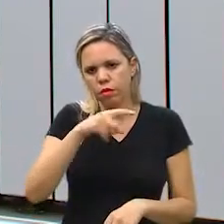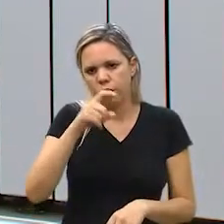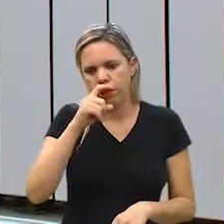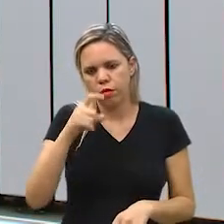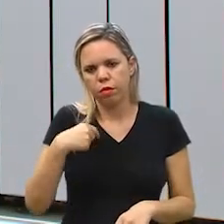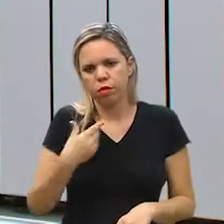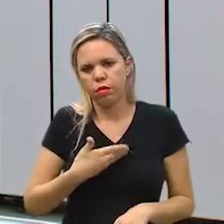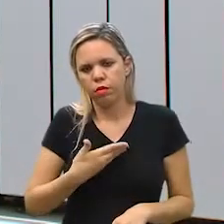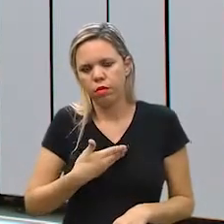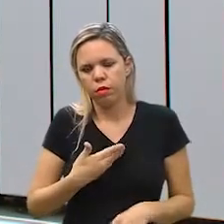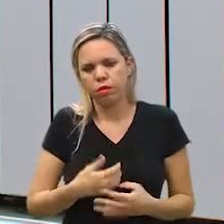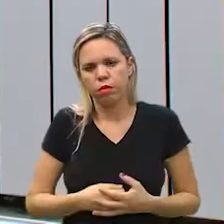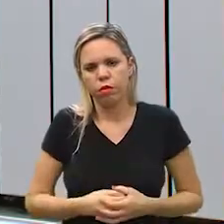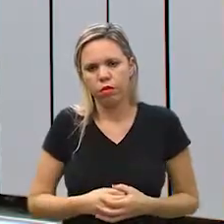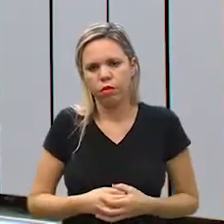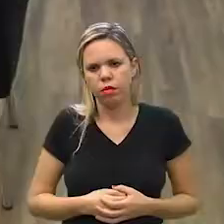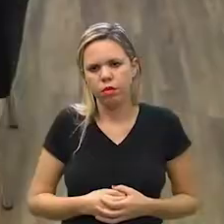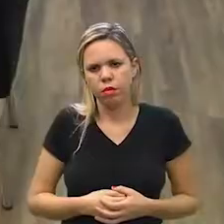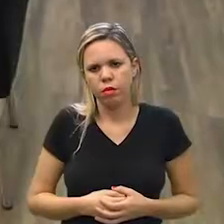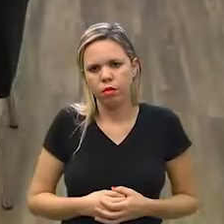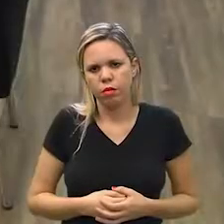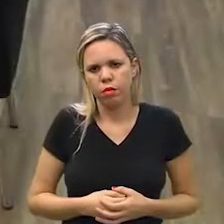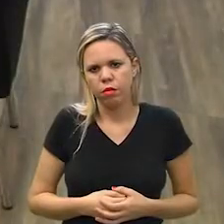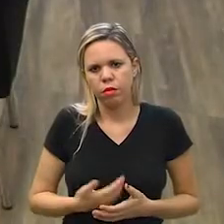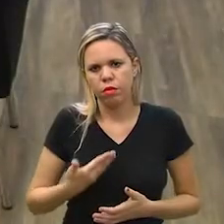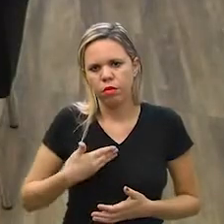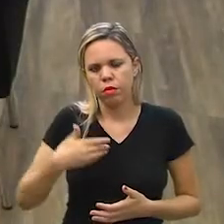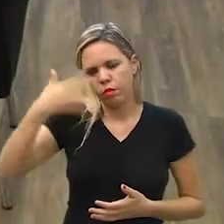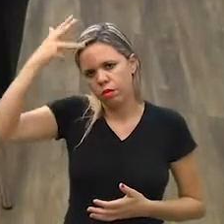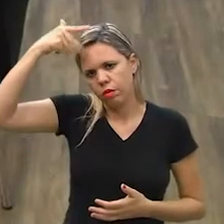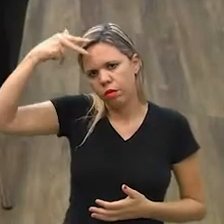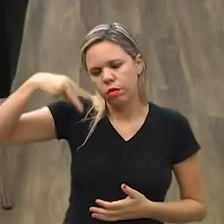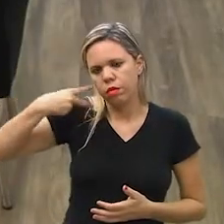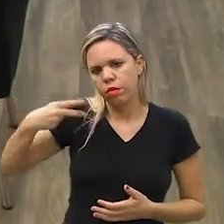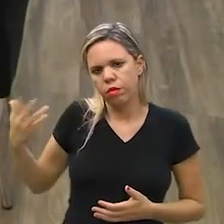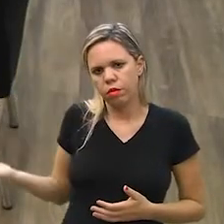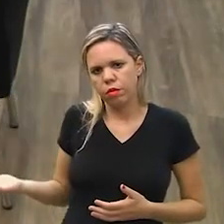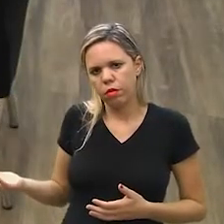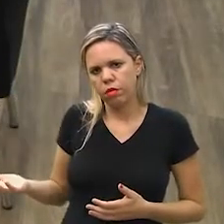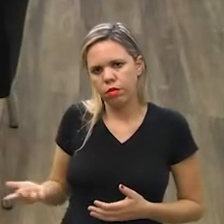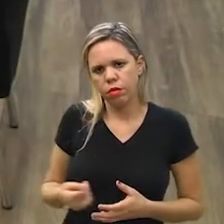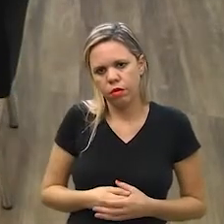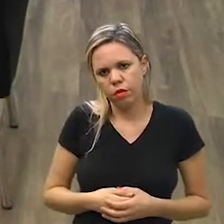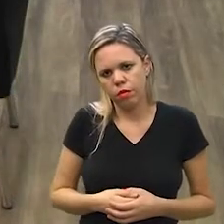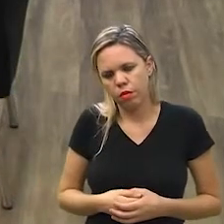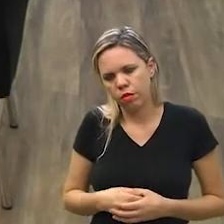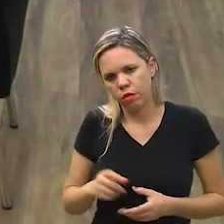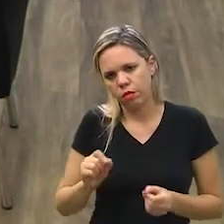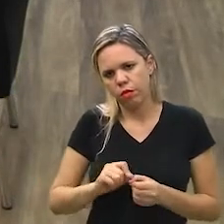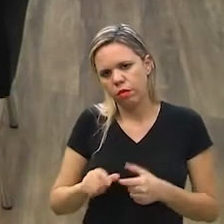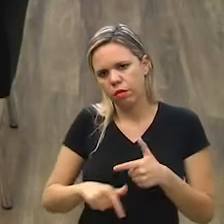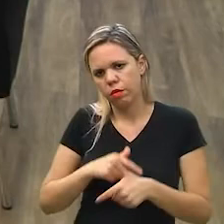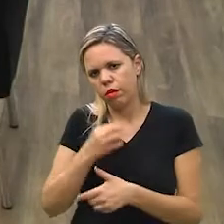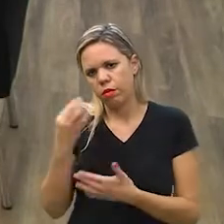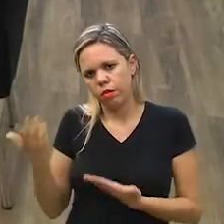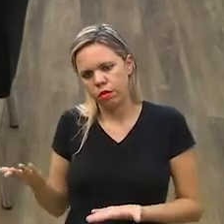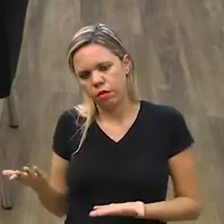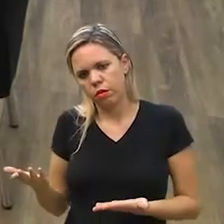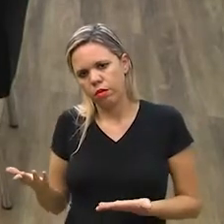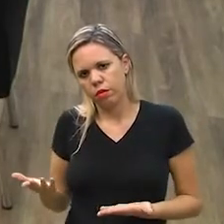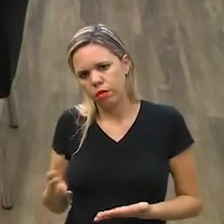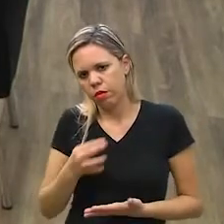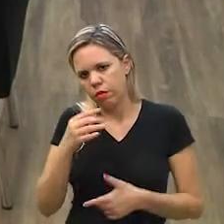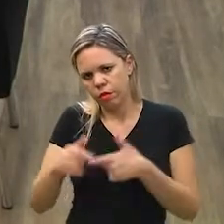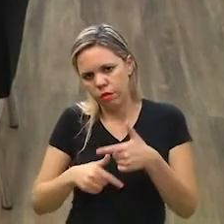o nosso amigo José Carlos, ao nosso amigo Rodrigo da Farmadic, que vem fazendo, não só ele, um